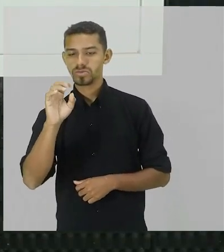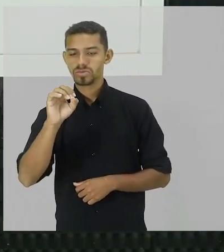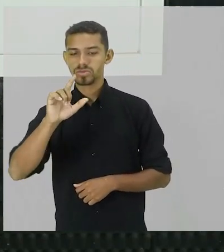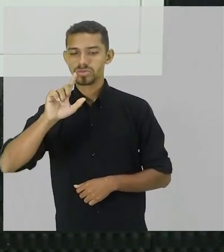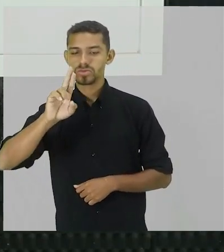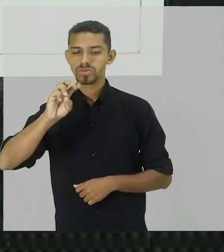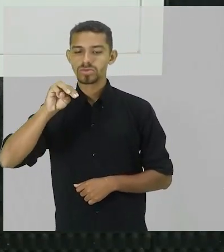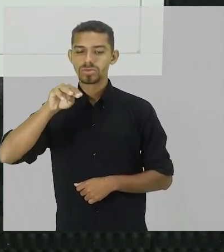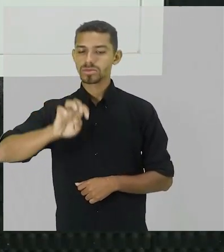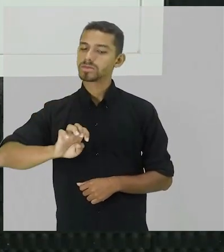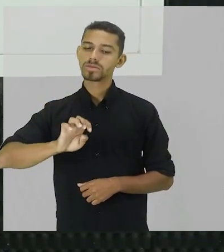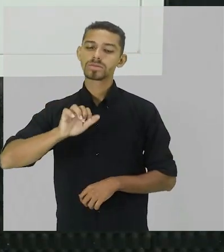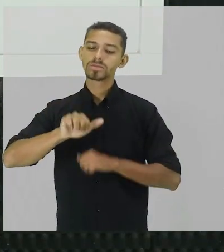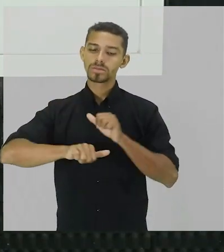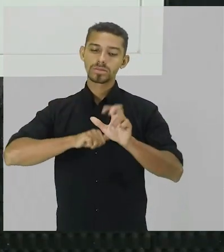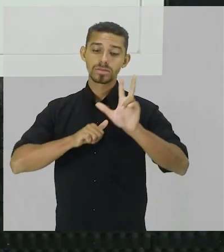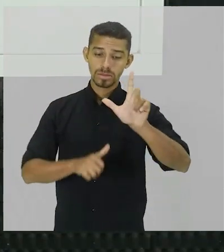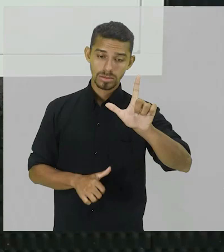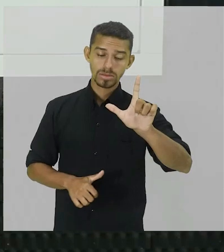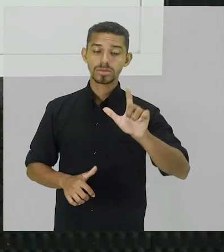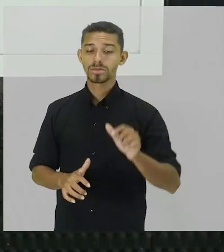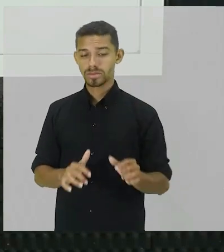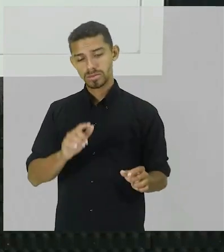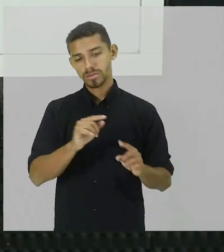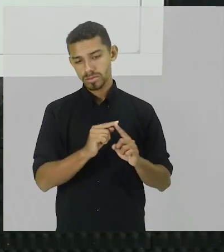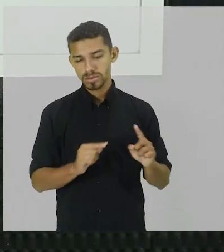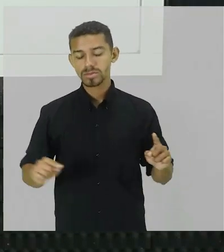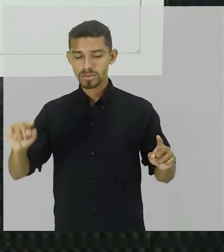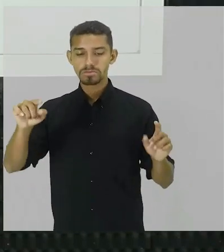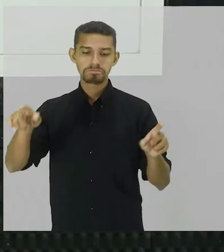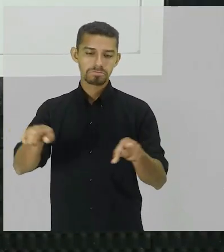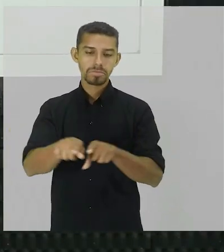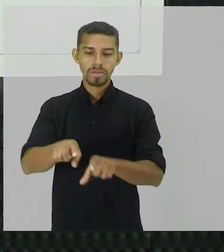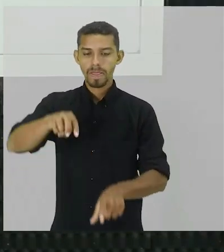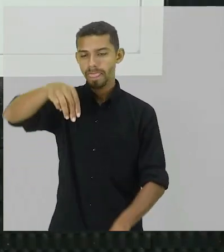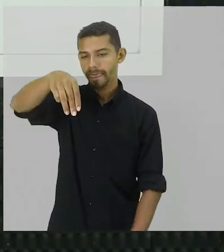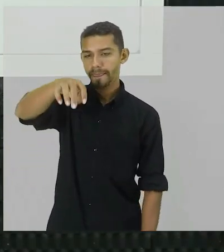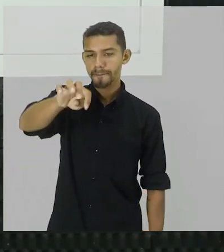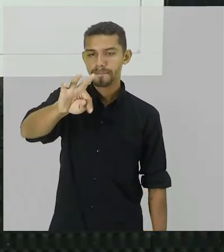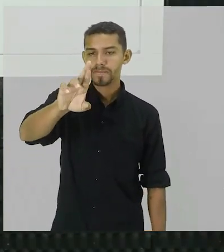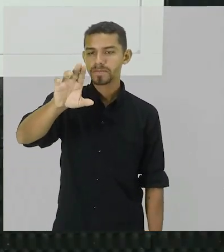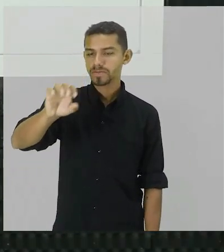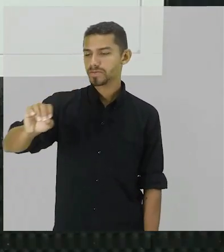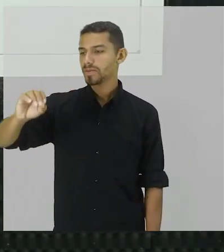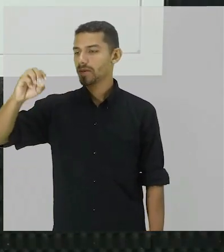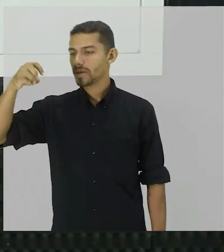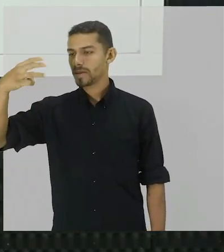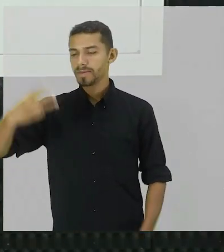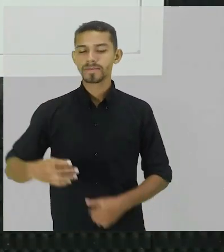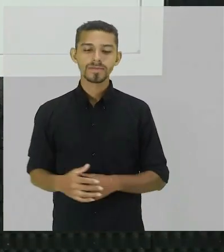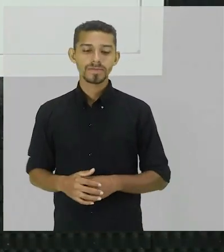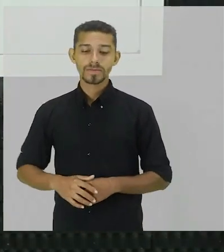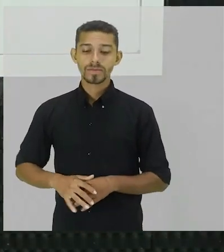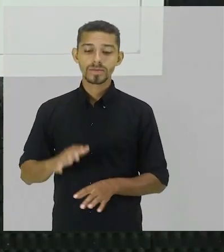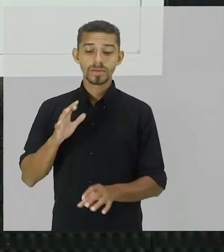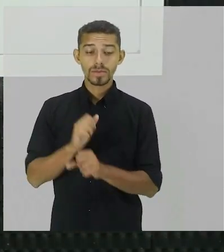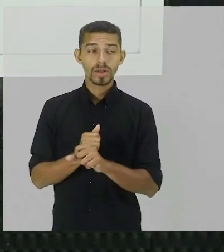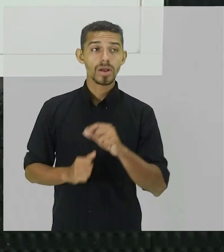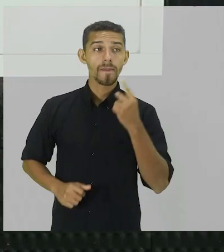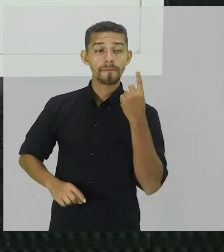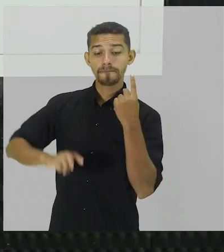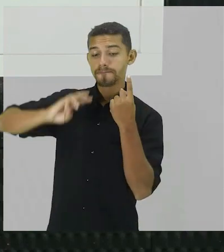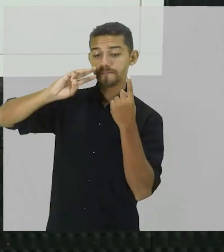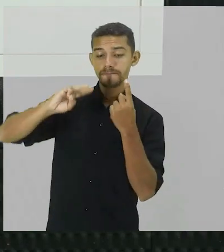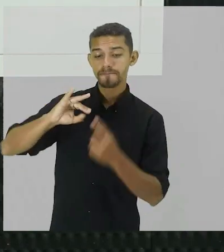que eu posso transformar de litro para metro cúbico, né? 1 metro cúbico são quantos litros? São 1000 litros. Então,